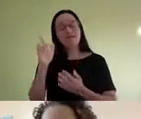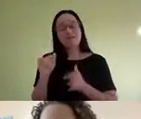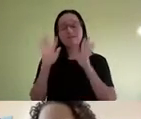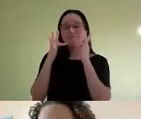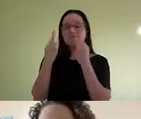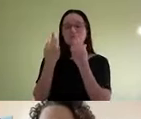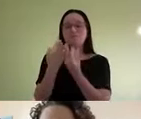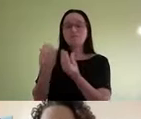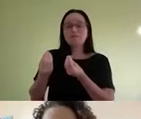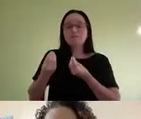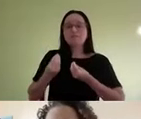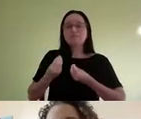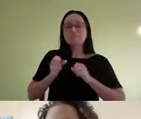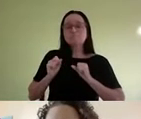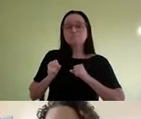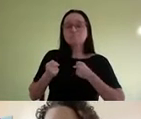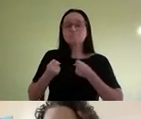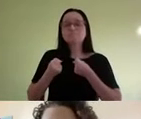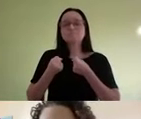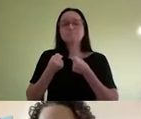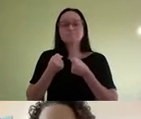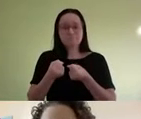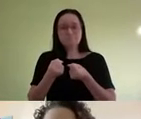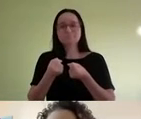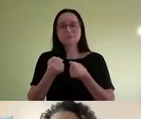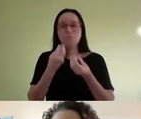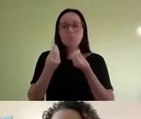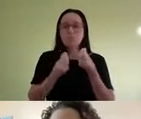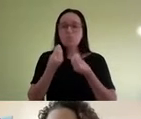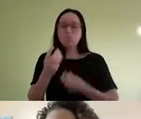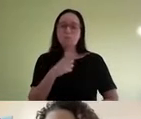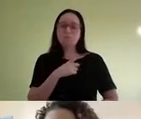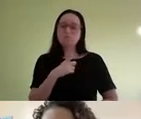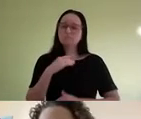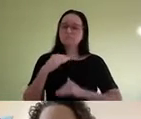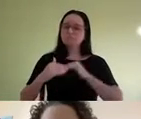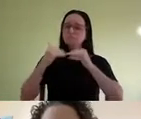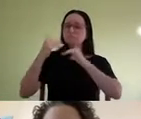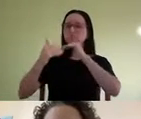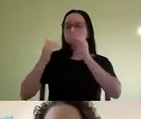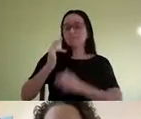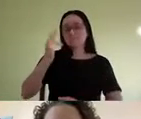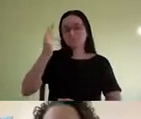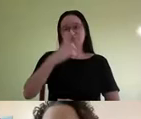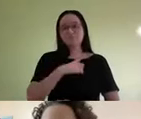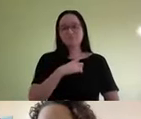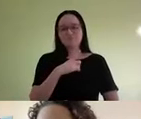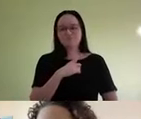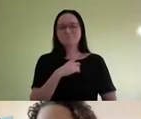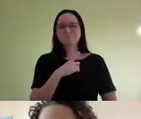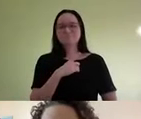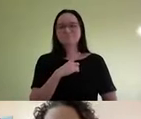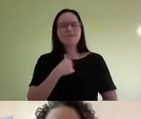estrutura, que traz esse direcionamento do que a gente quer ser quando crescer. E eu falo que, desde muito